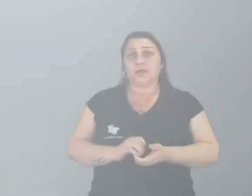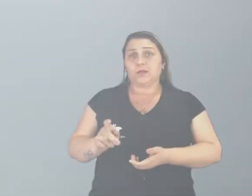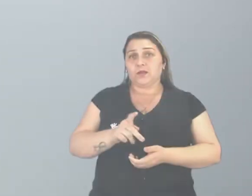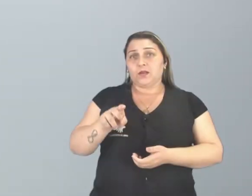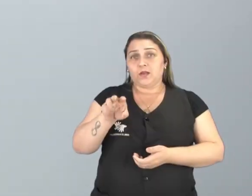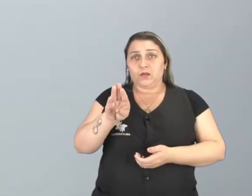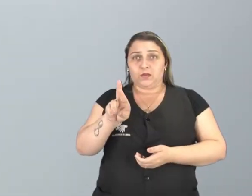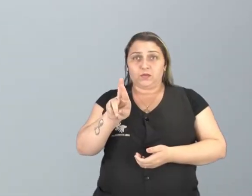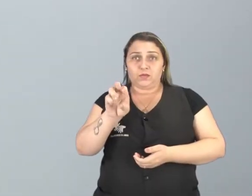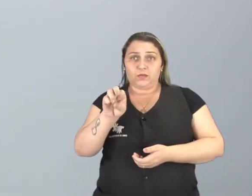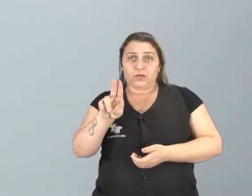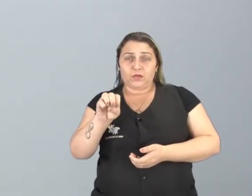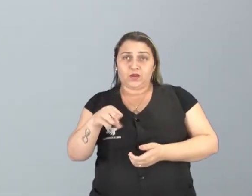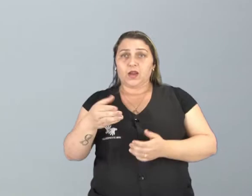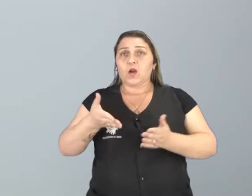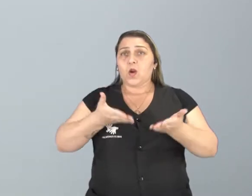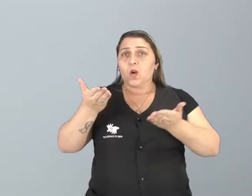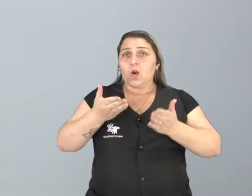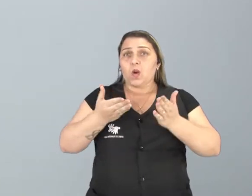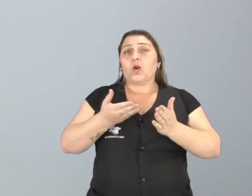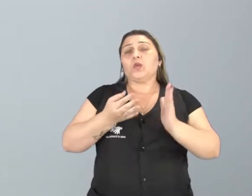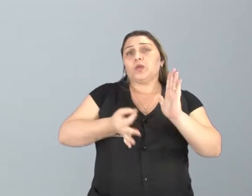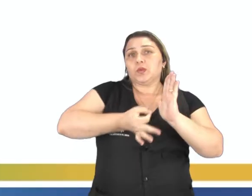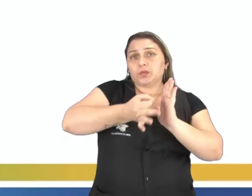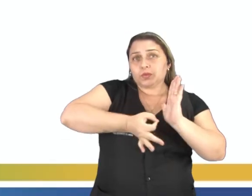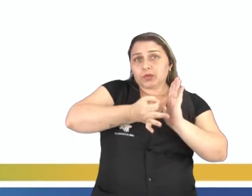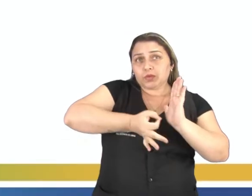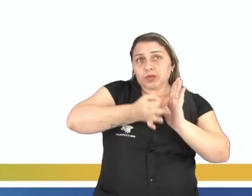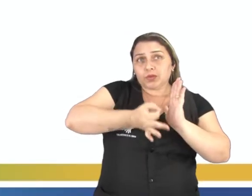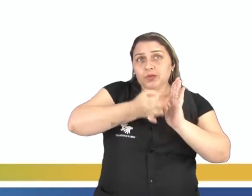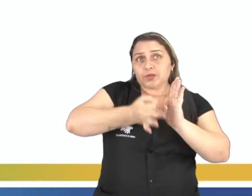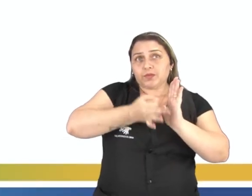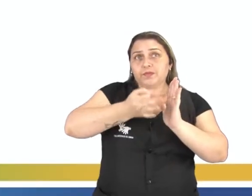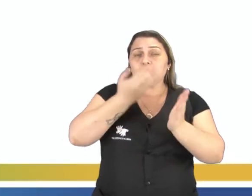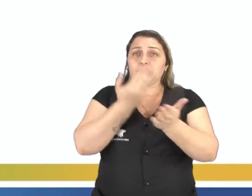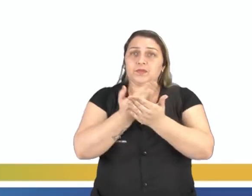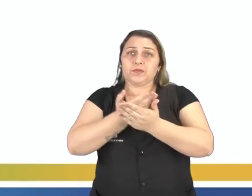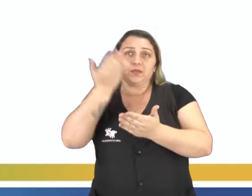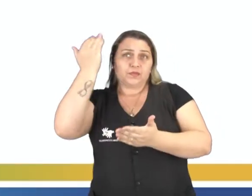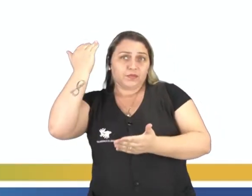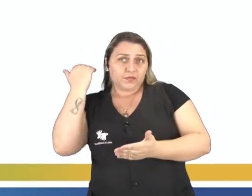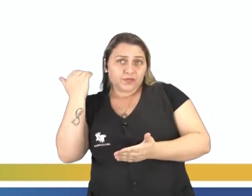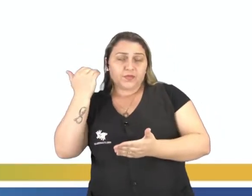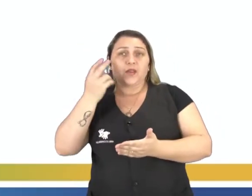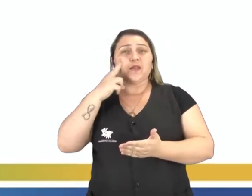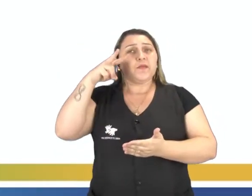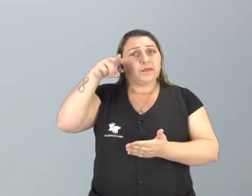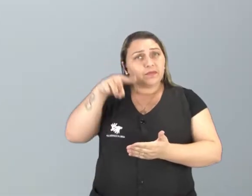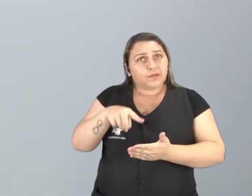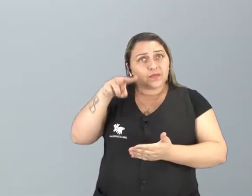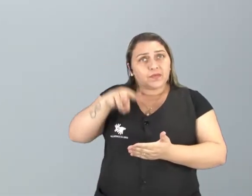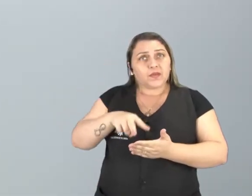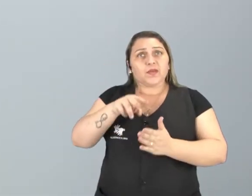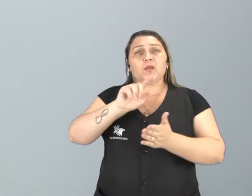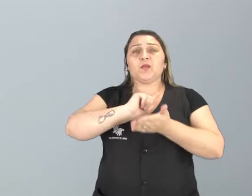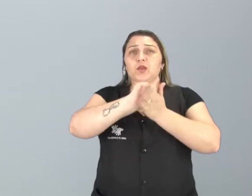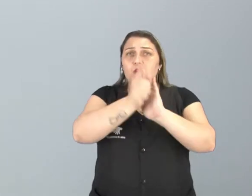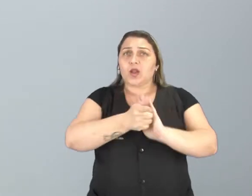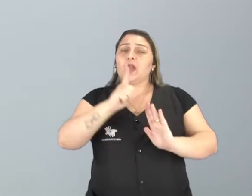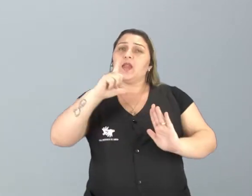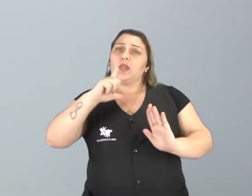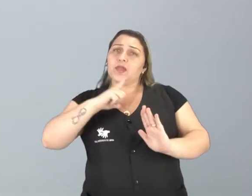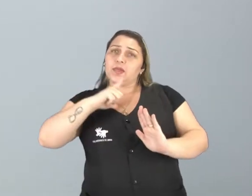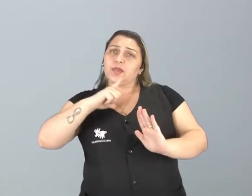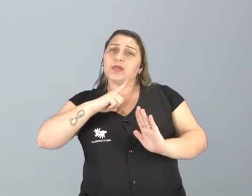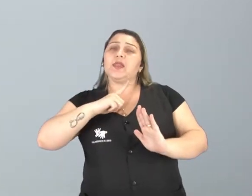Me chamo a professora Bruna e hoje iremos estudar sobre a produção do artigo de opinião. Nas aulas anteriores, vocês observaram que o gênero